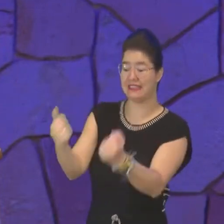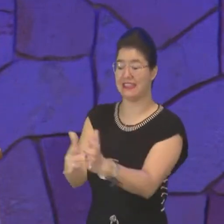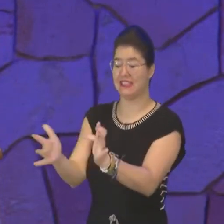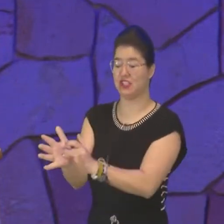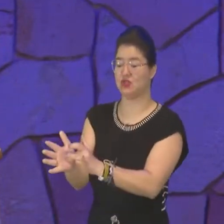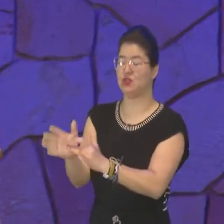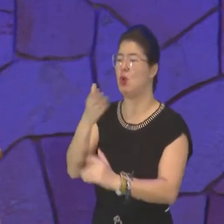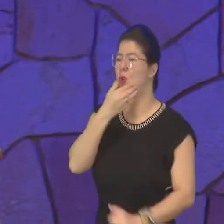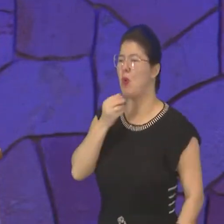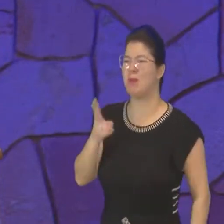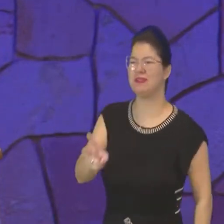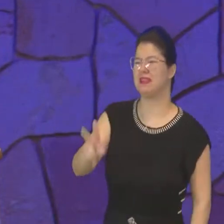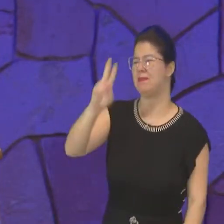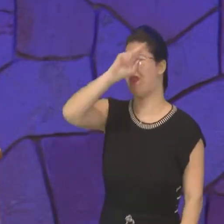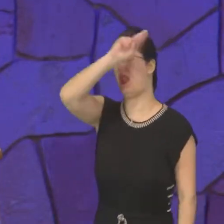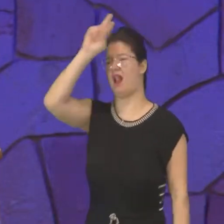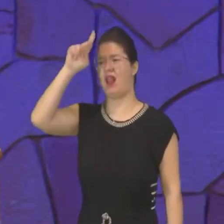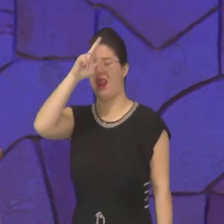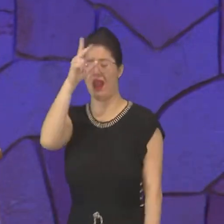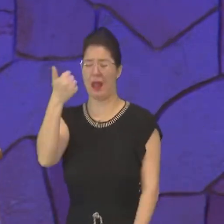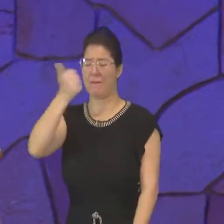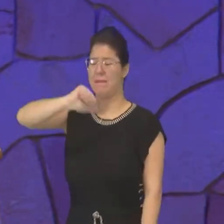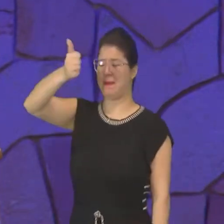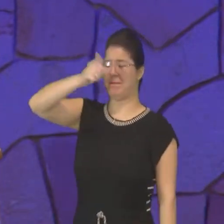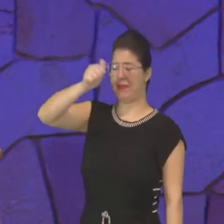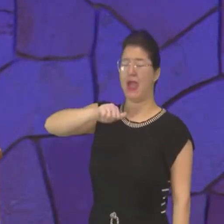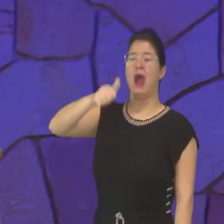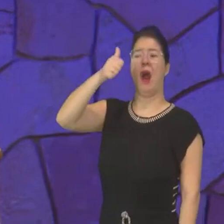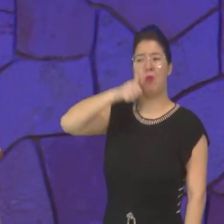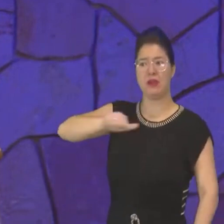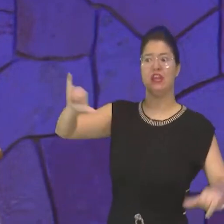álcool, e como aquela mulher sofreu,